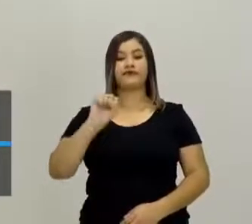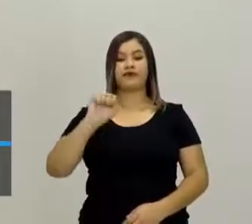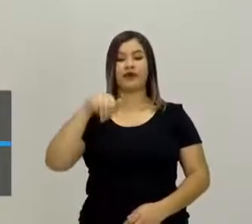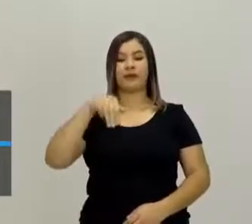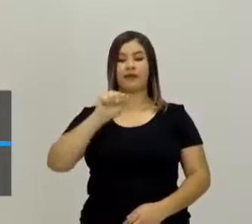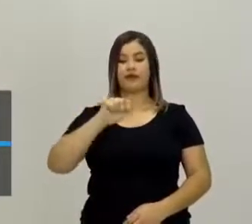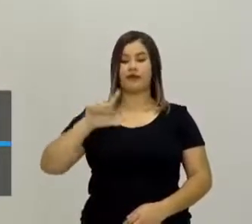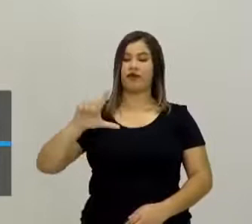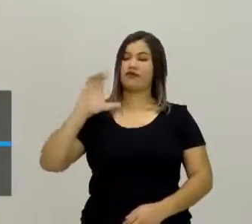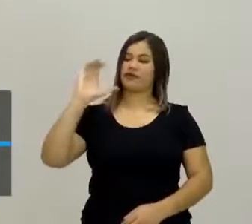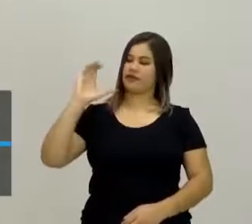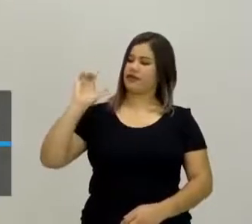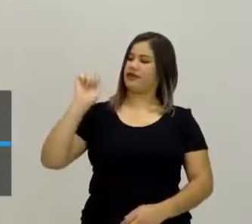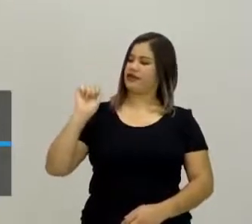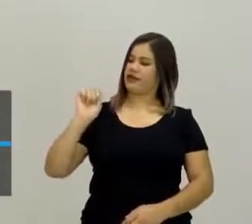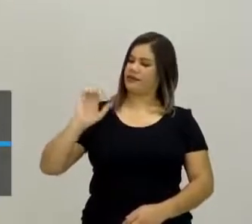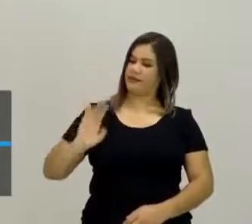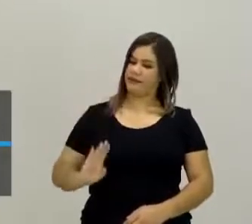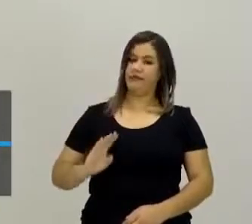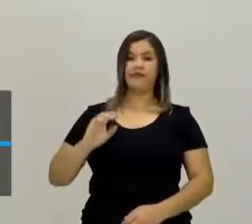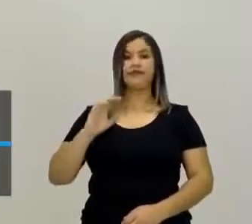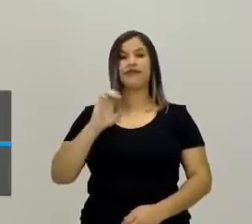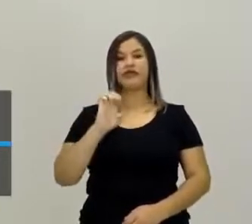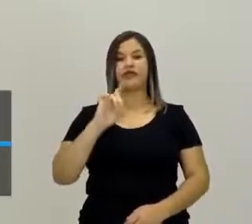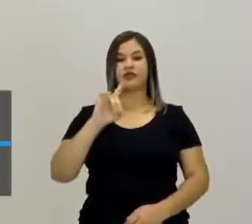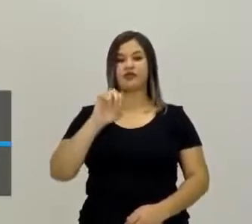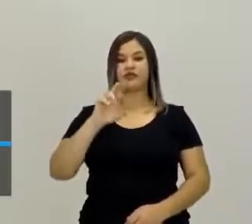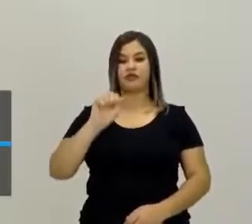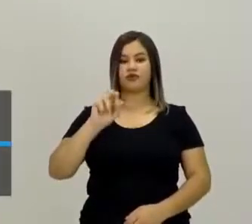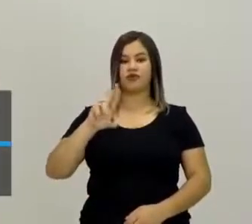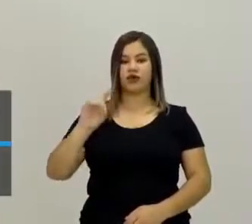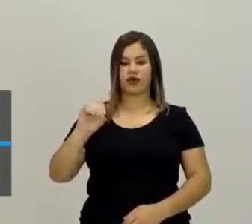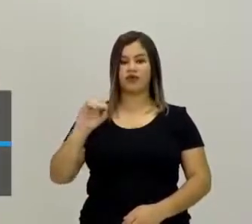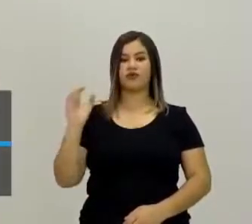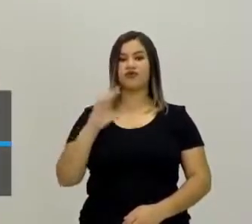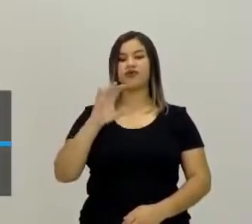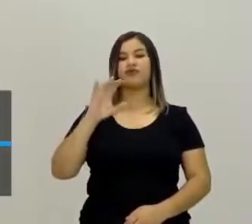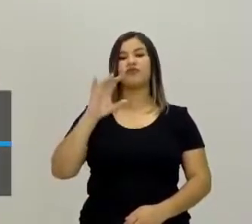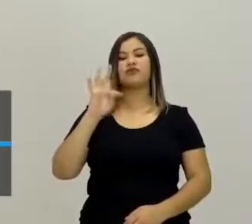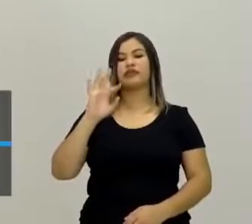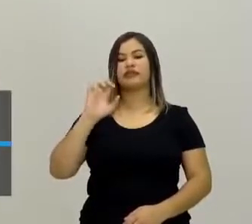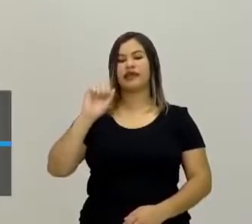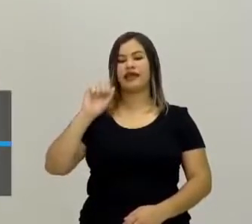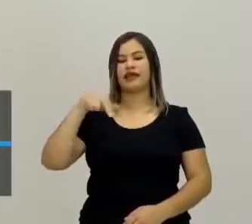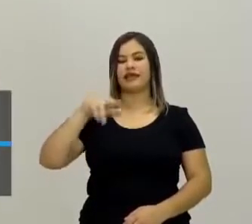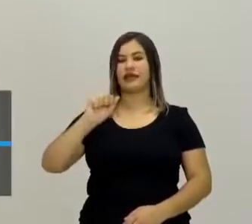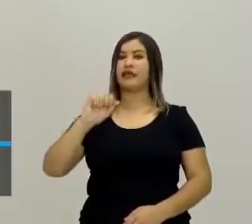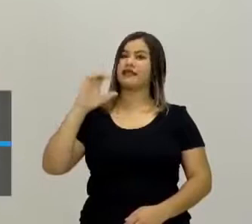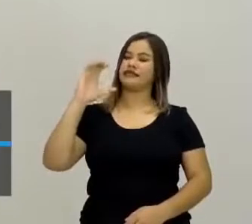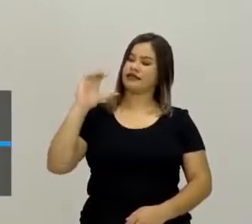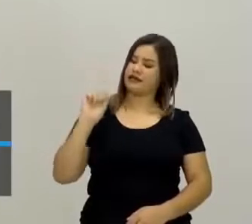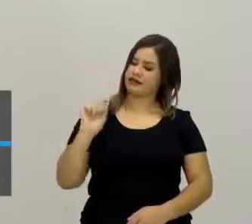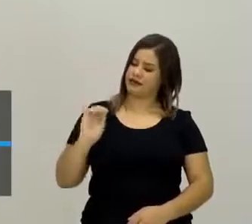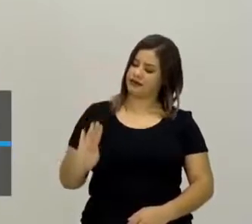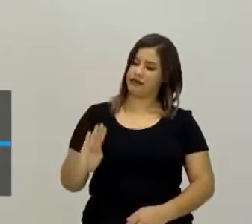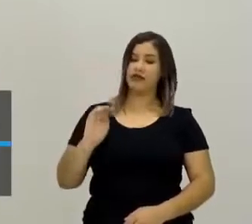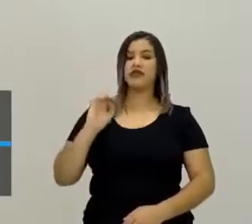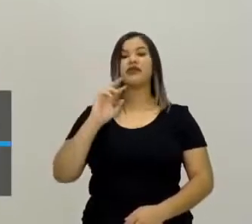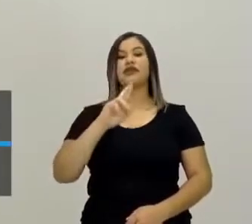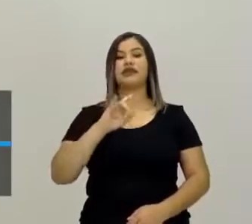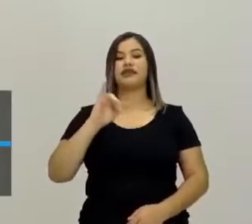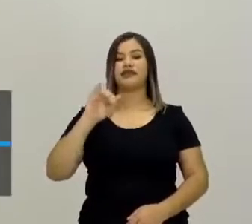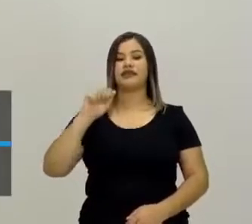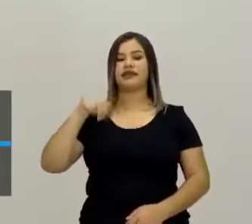CAB, o Eduardo, a Tainá também colocaram CA e B, o Rian